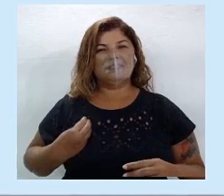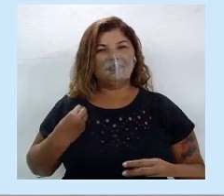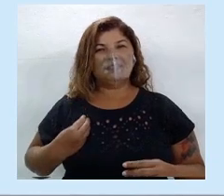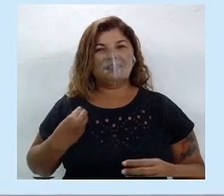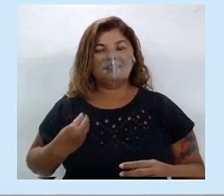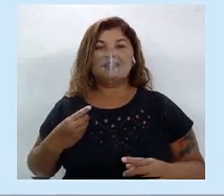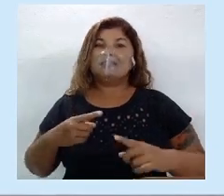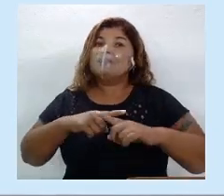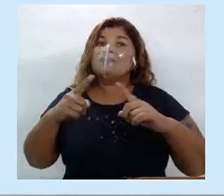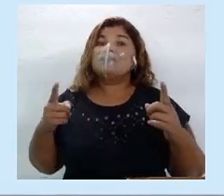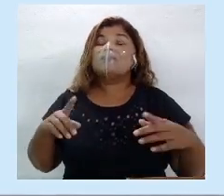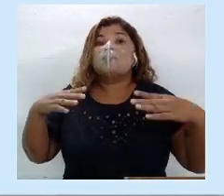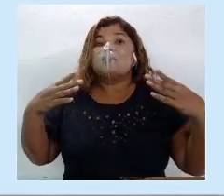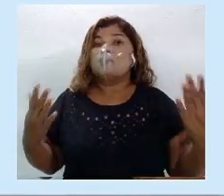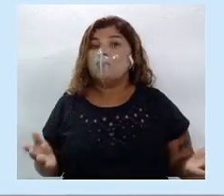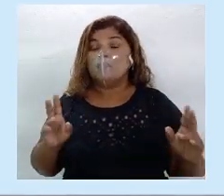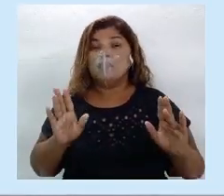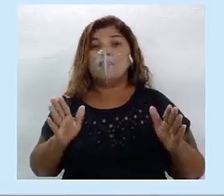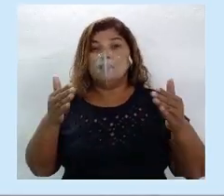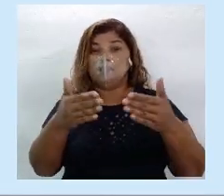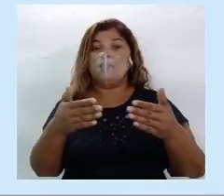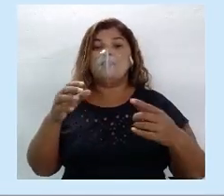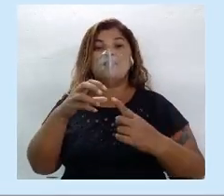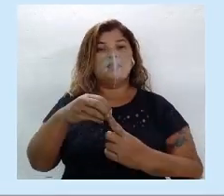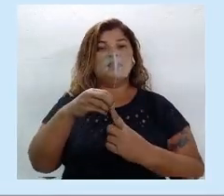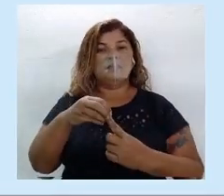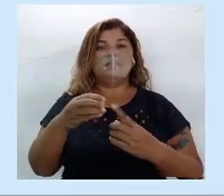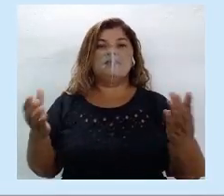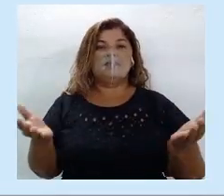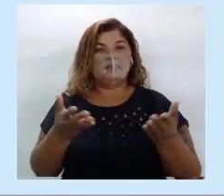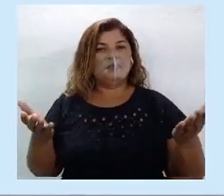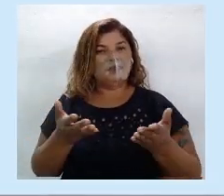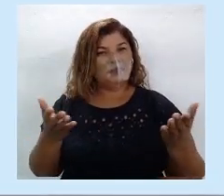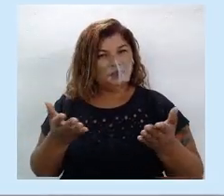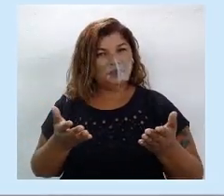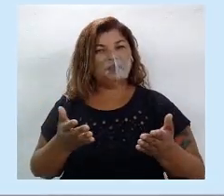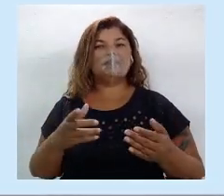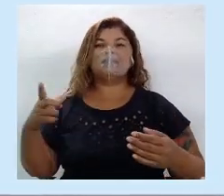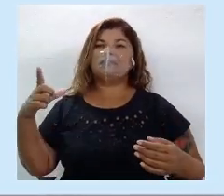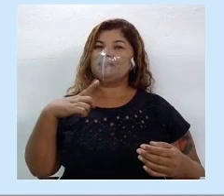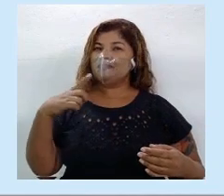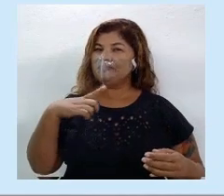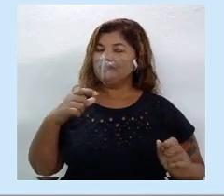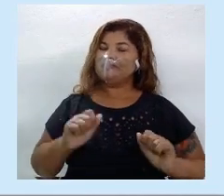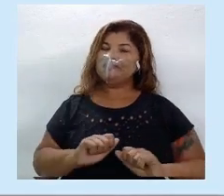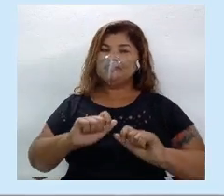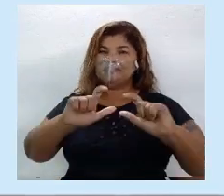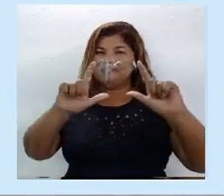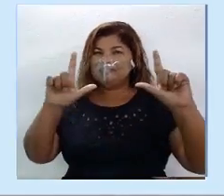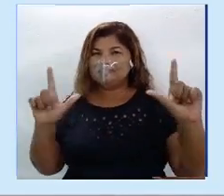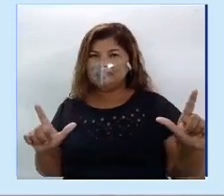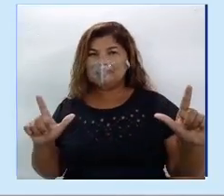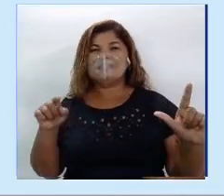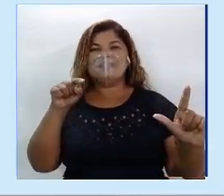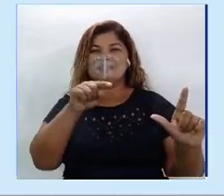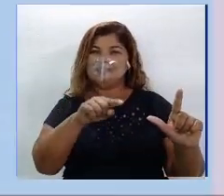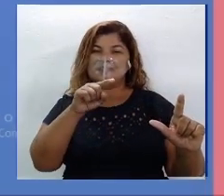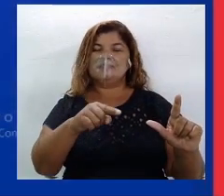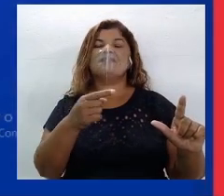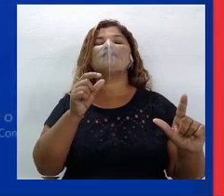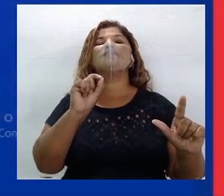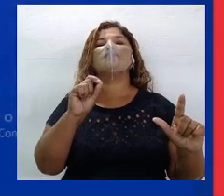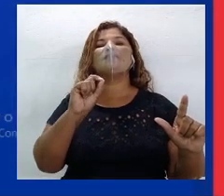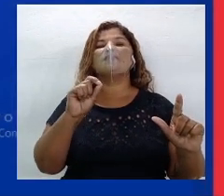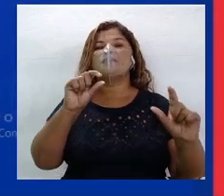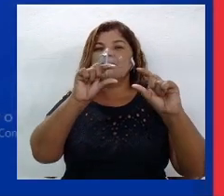de Vida. Mas qual será o foco principal de hoje? Como nós temos na tela, nós temos